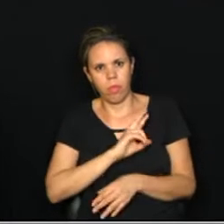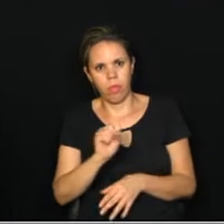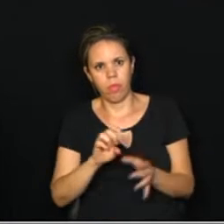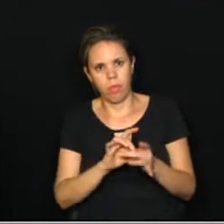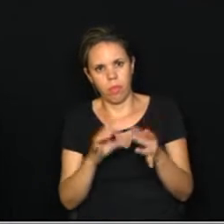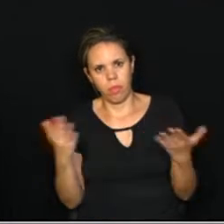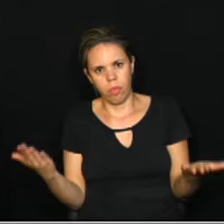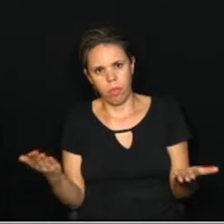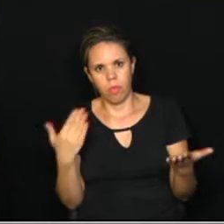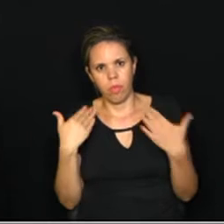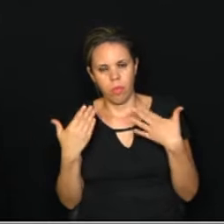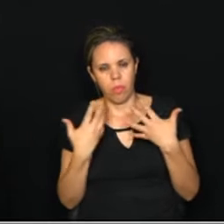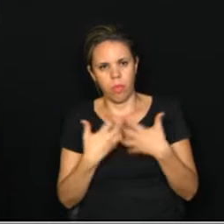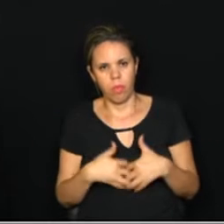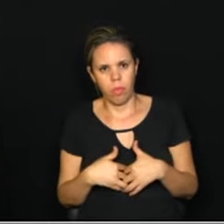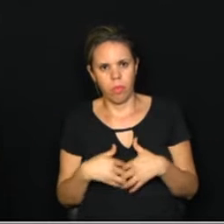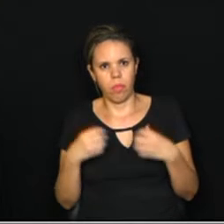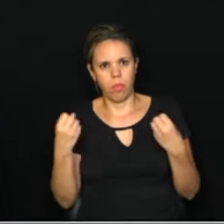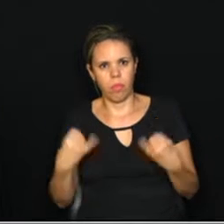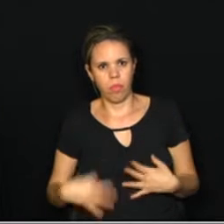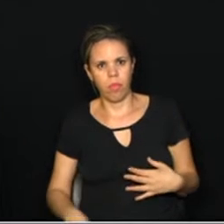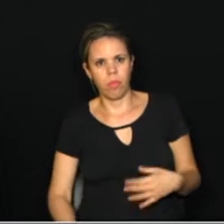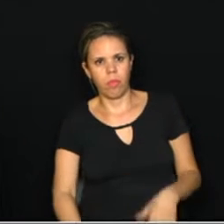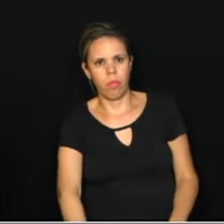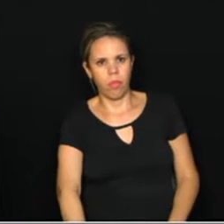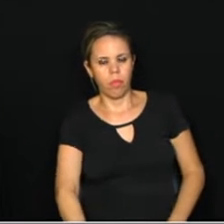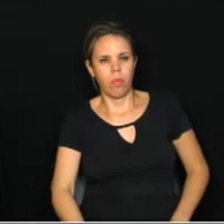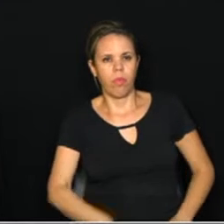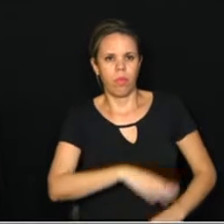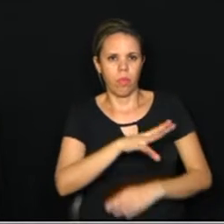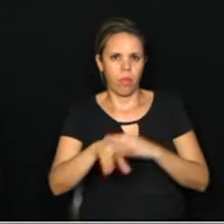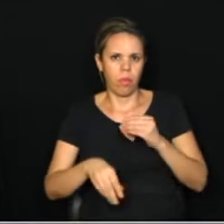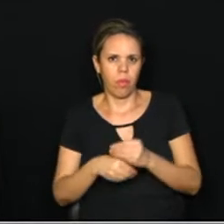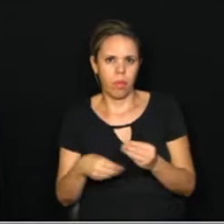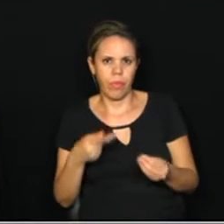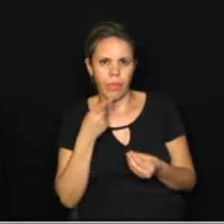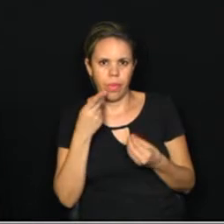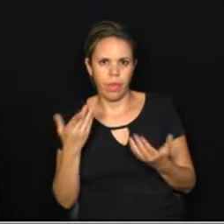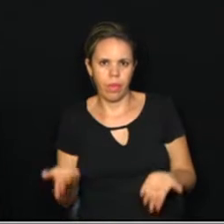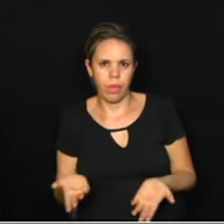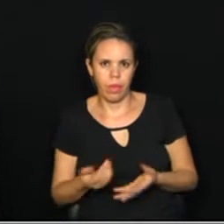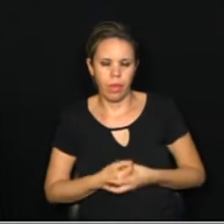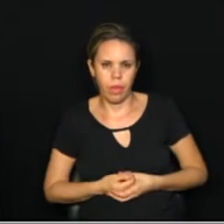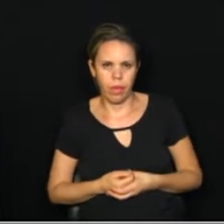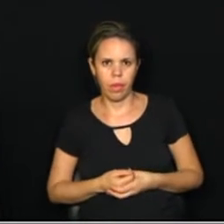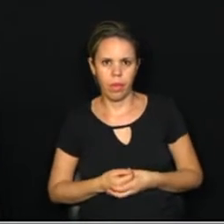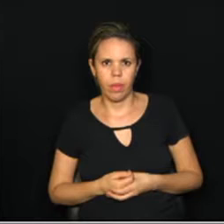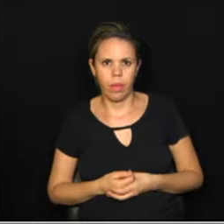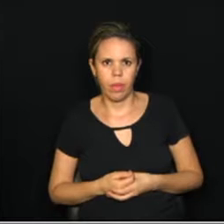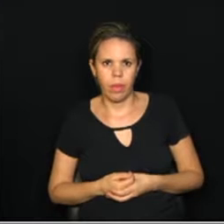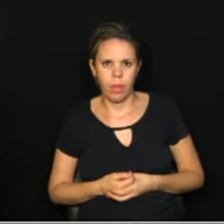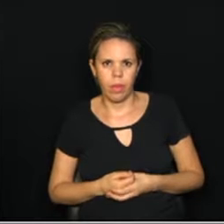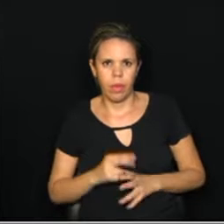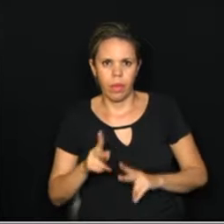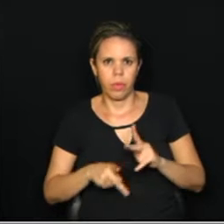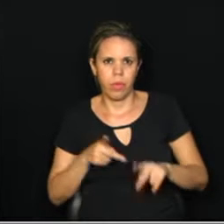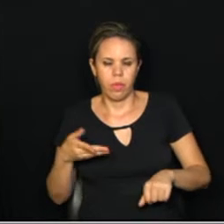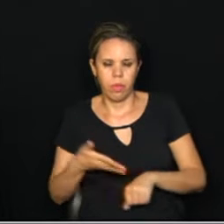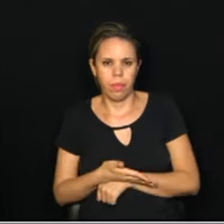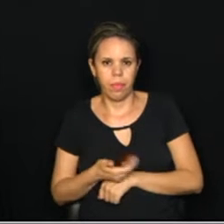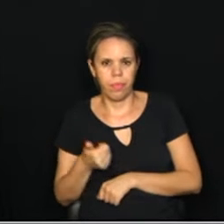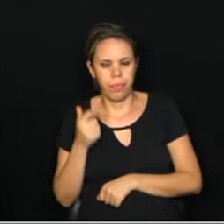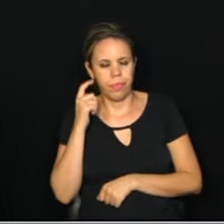disposição aí para o debate, para estar fazendo complementações da minha fala e vou dar agora a palavra para os demais participantes, tá